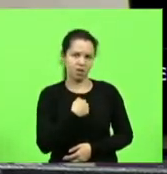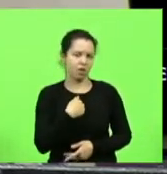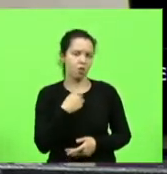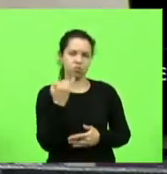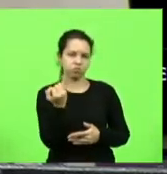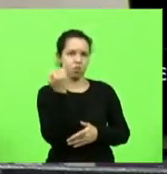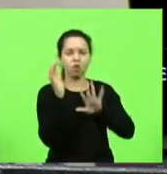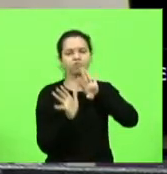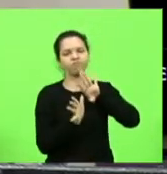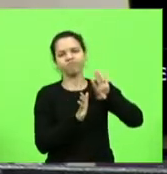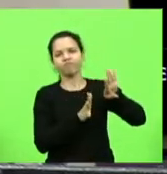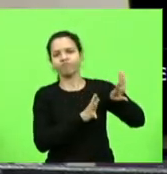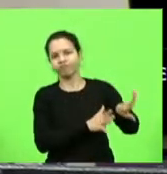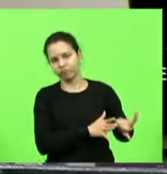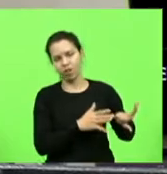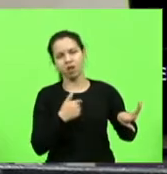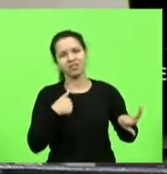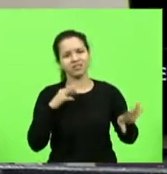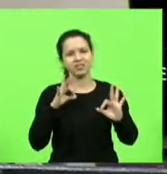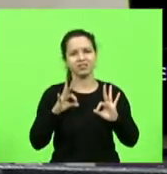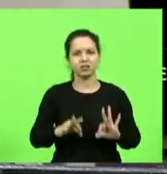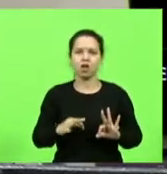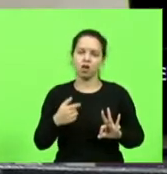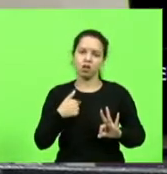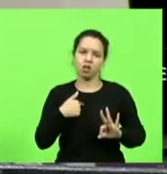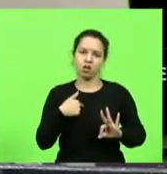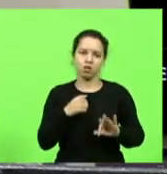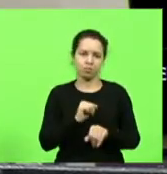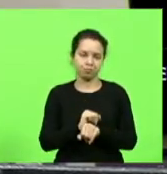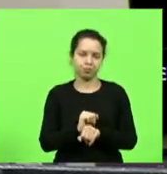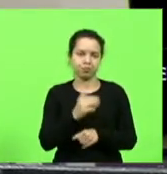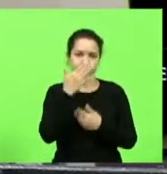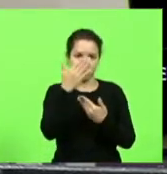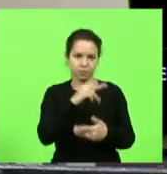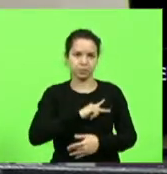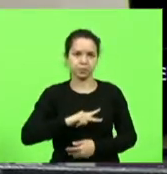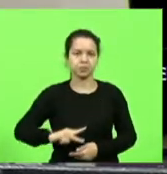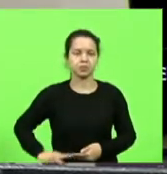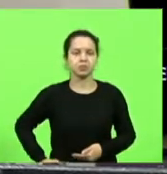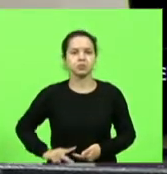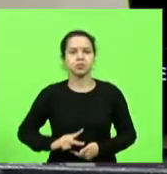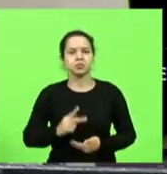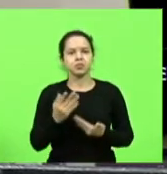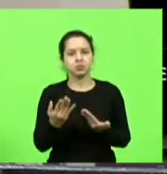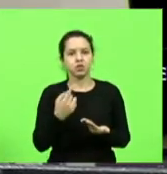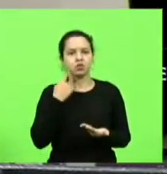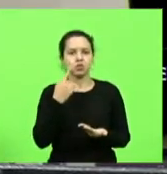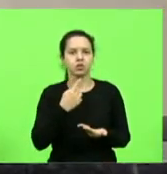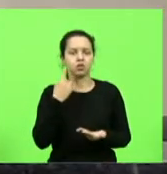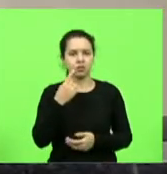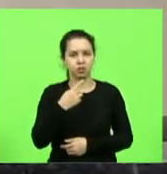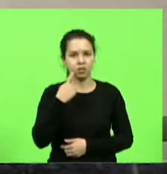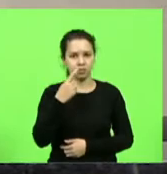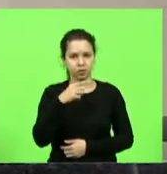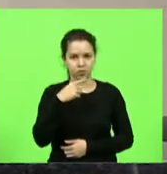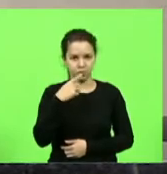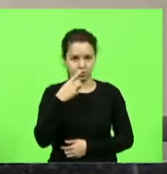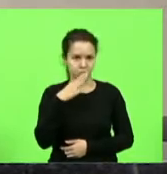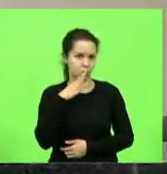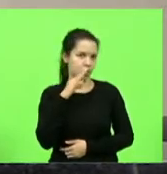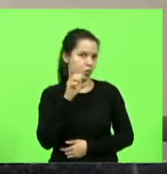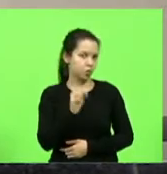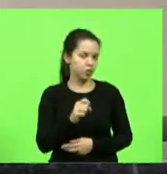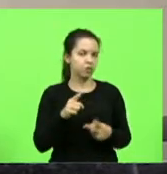e, com certeza, da minha parte, será totalmente superado. Obrigado, senhor presidente. Para discutir a matéria, com a palavra o deputado Bruno Souza, na